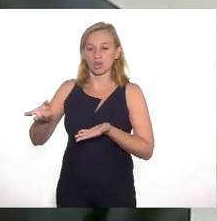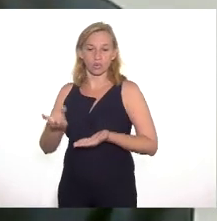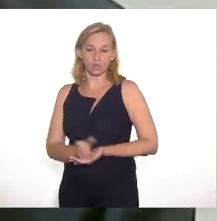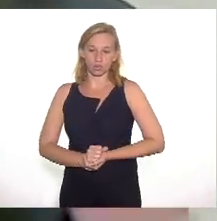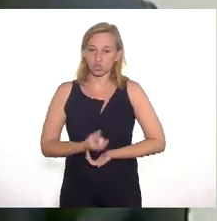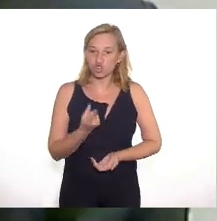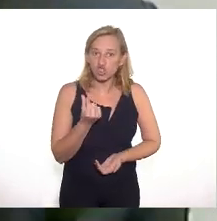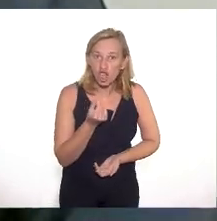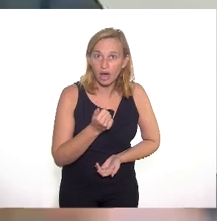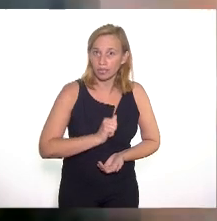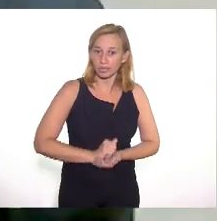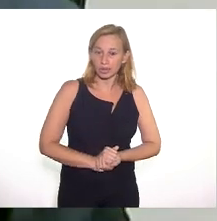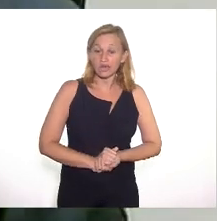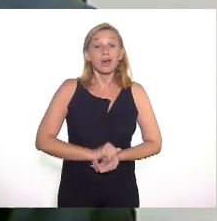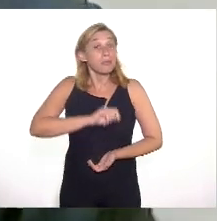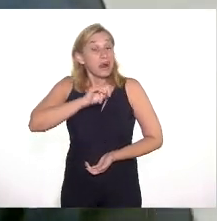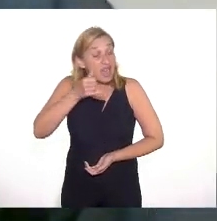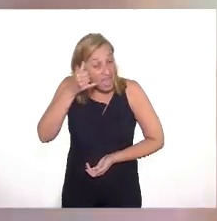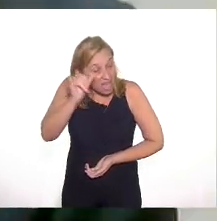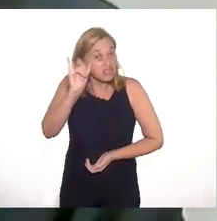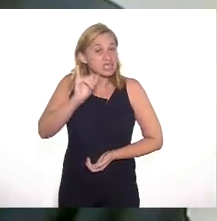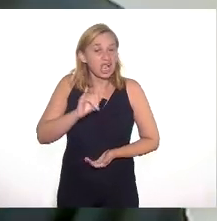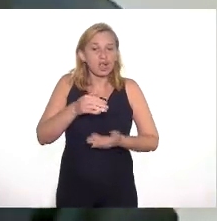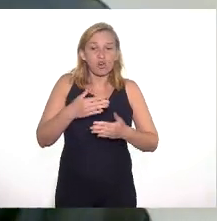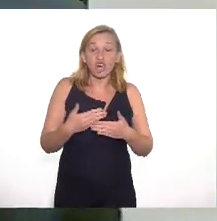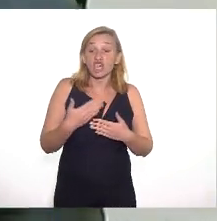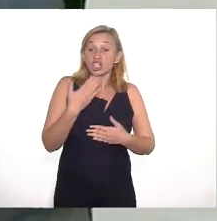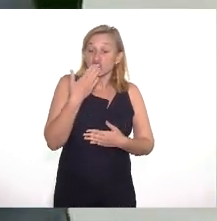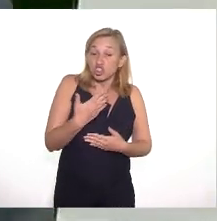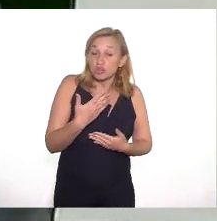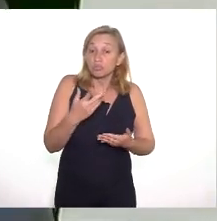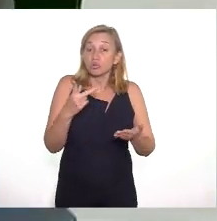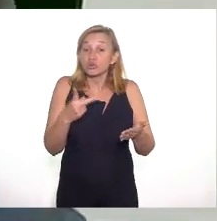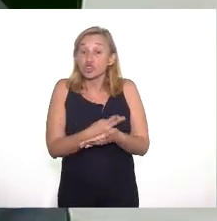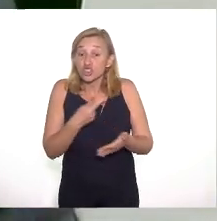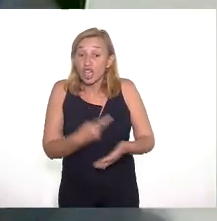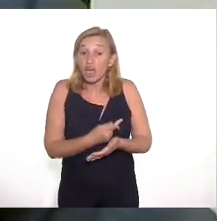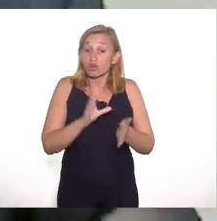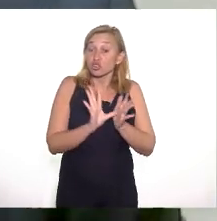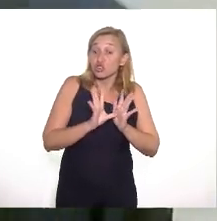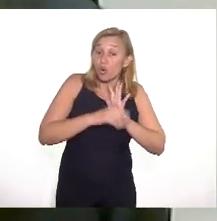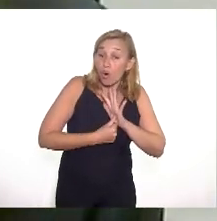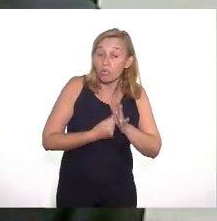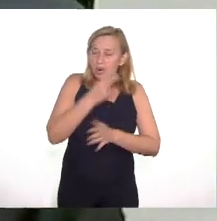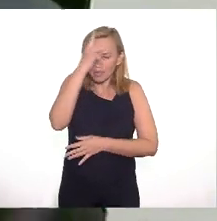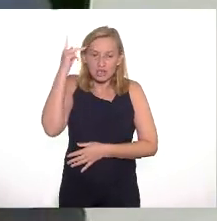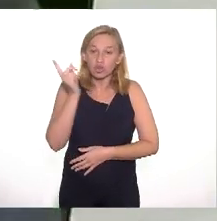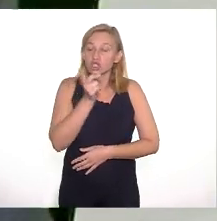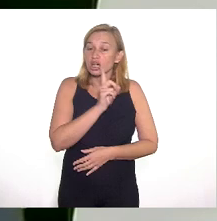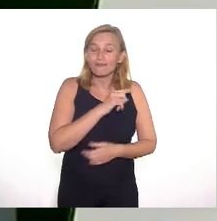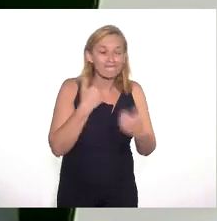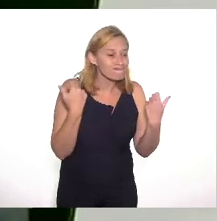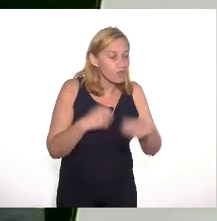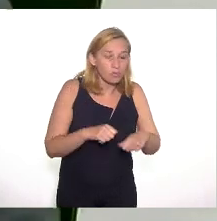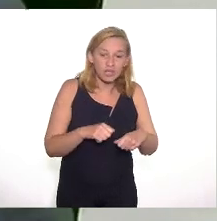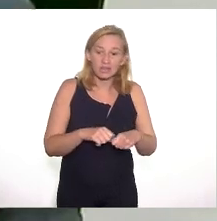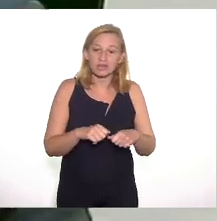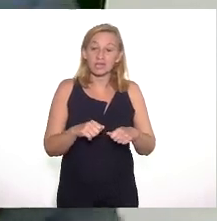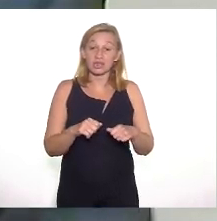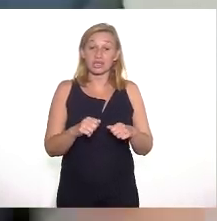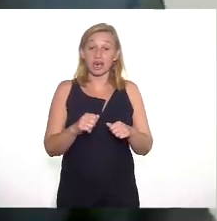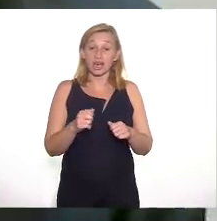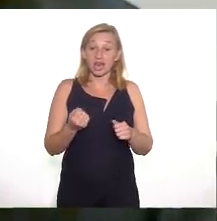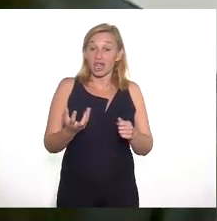não justamente para evitar qualquer tipo de fraude e que pessoas não aptas a recebê-lo passem na frente